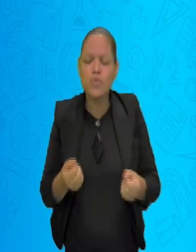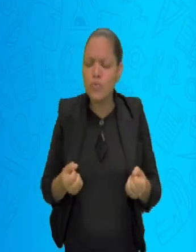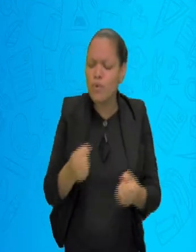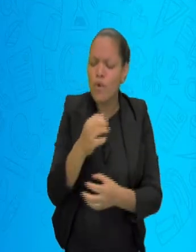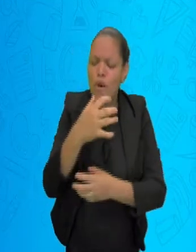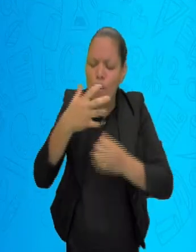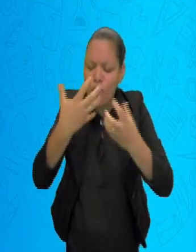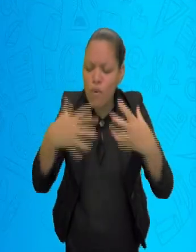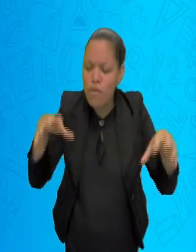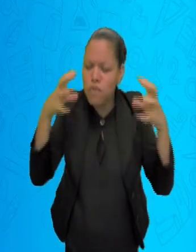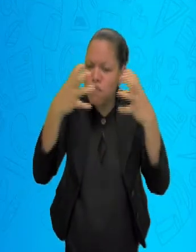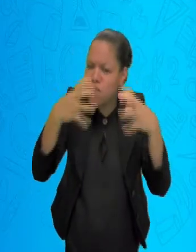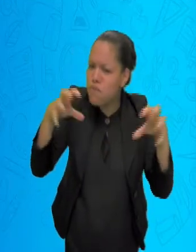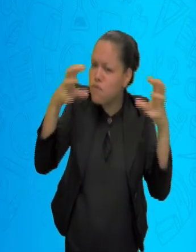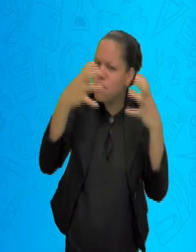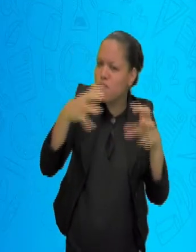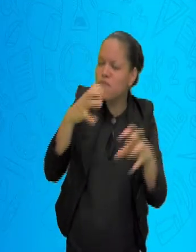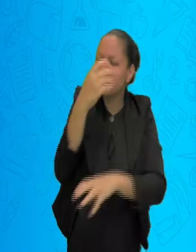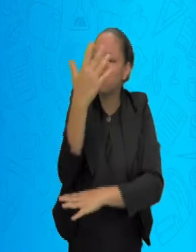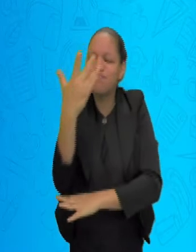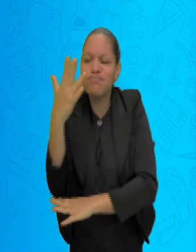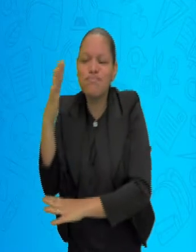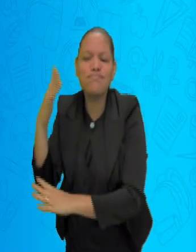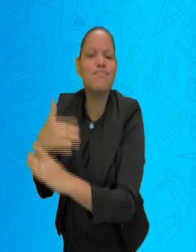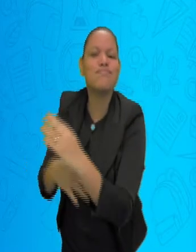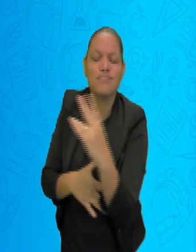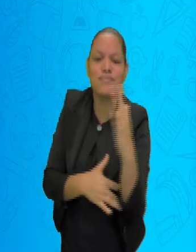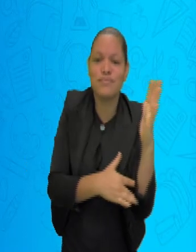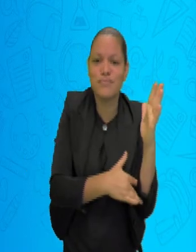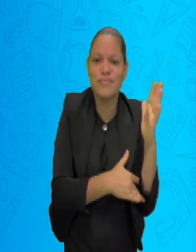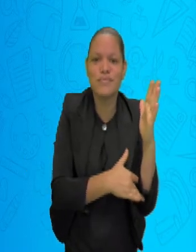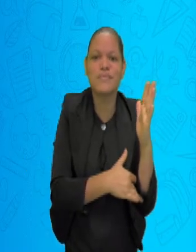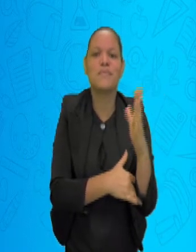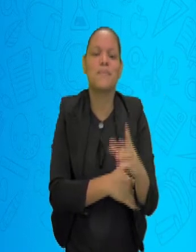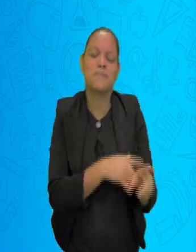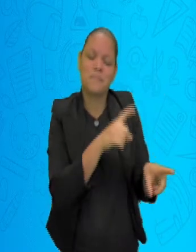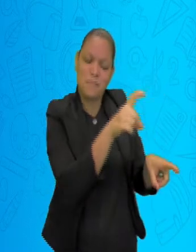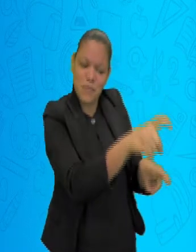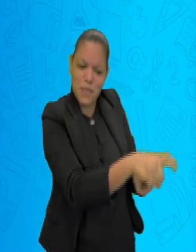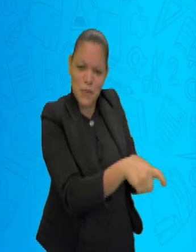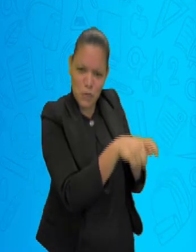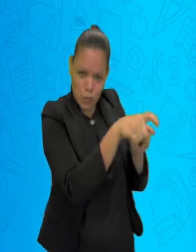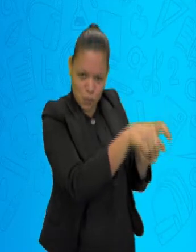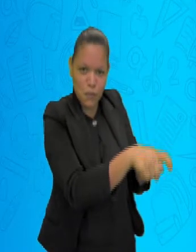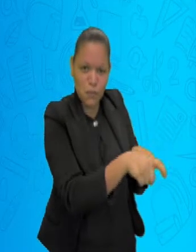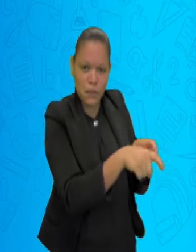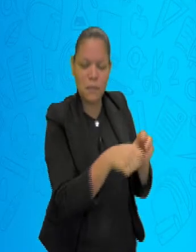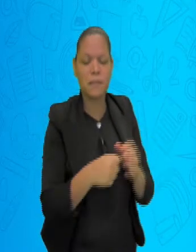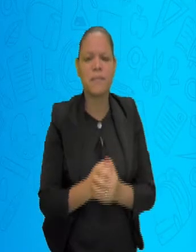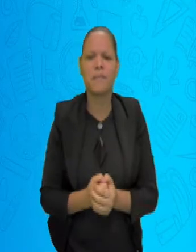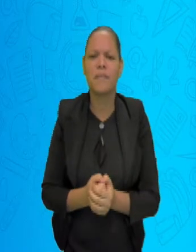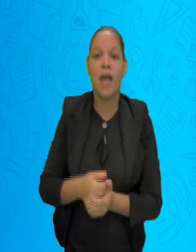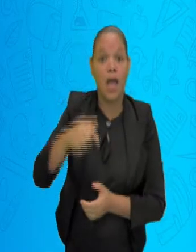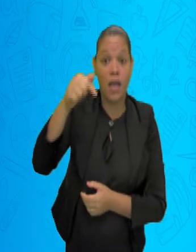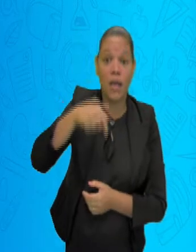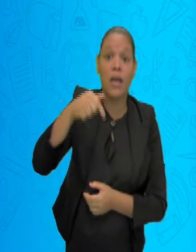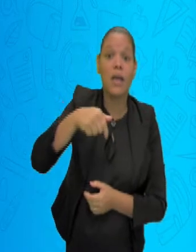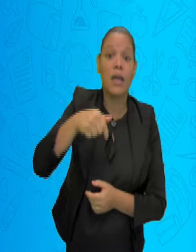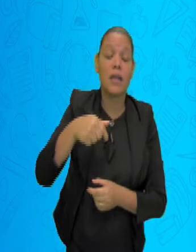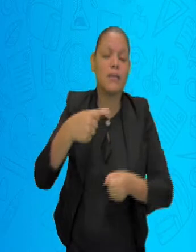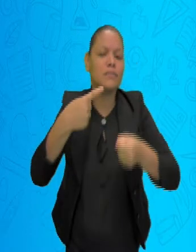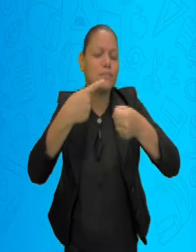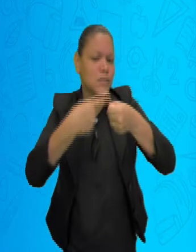as plantações, vem da agricultura. Aqui em Governador Valadares, em uma outra aula de geografia também eu